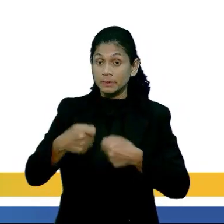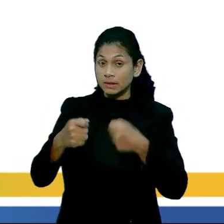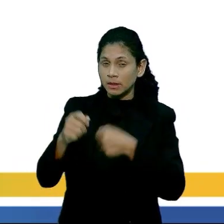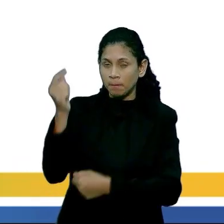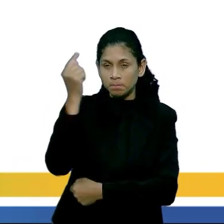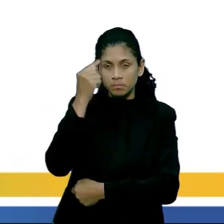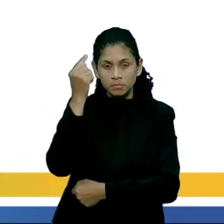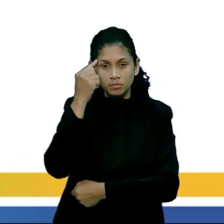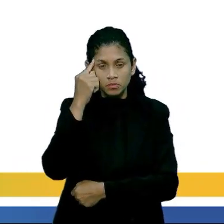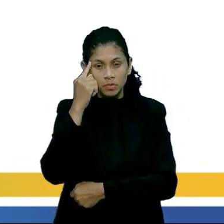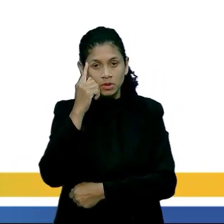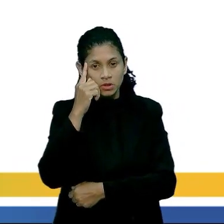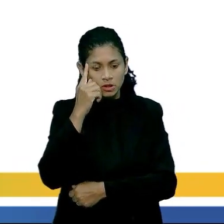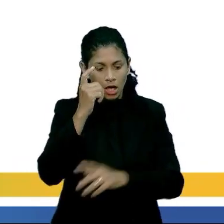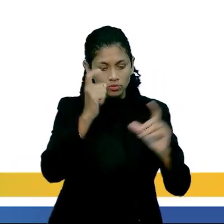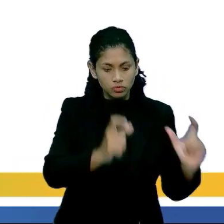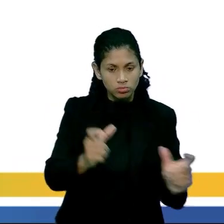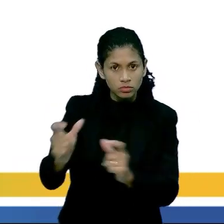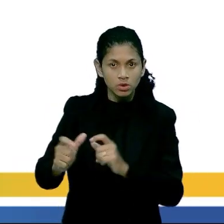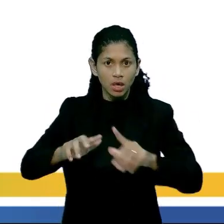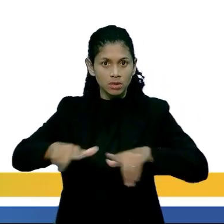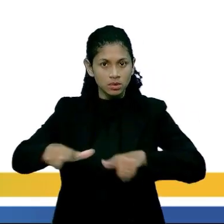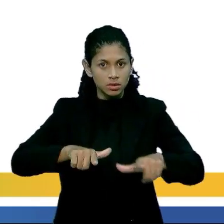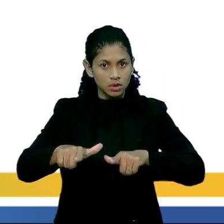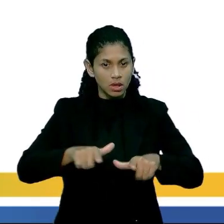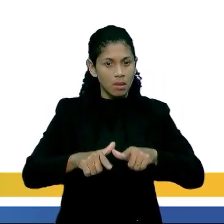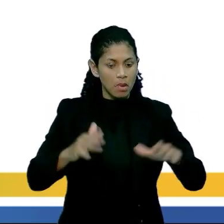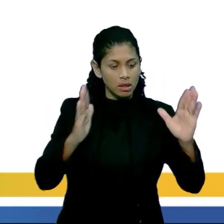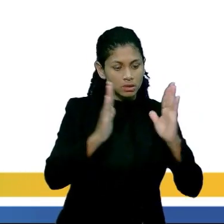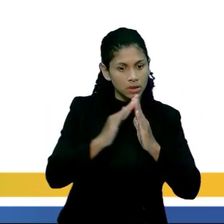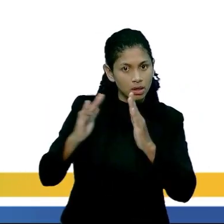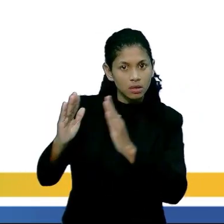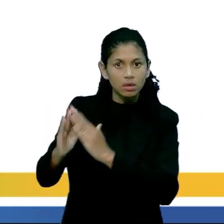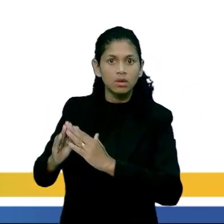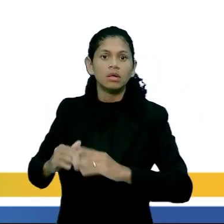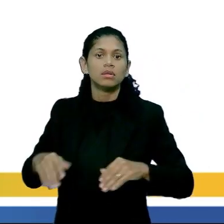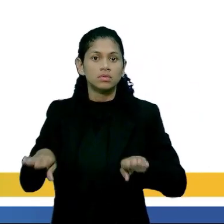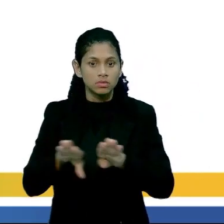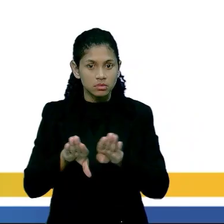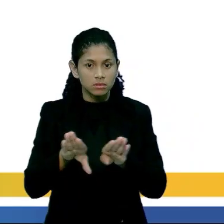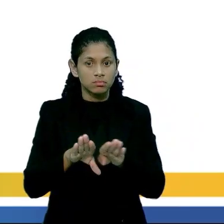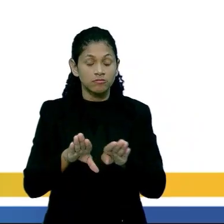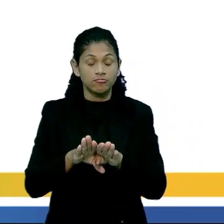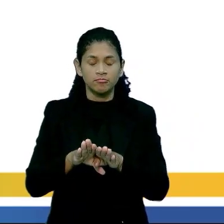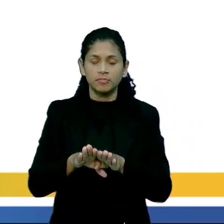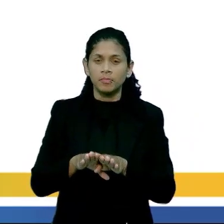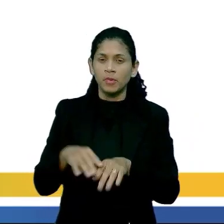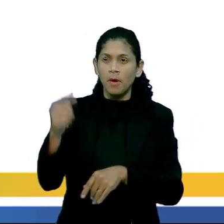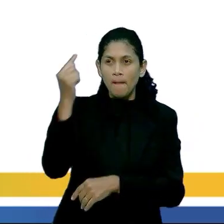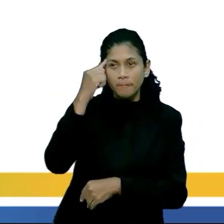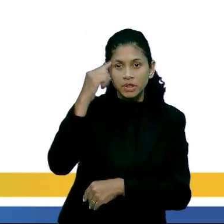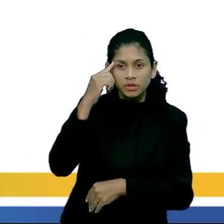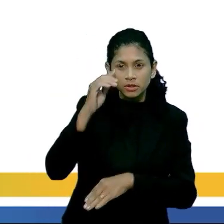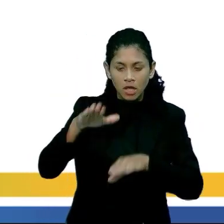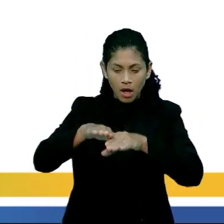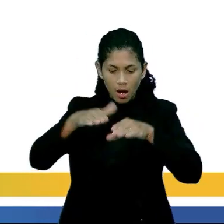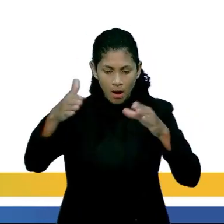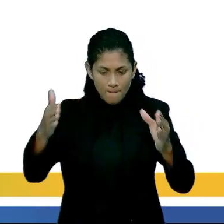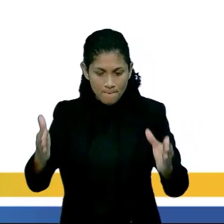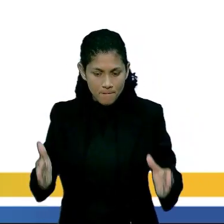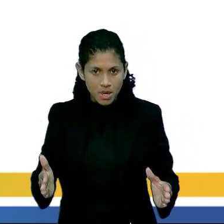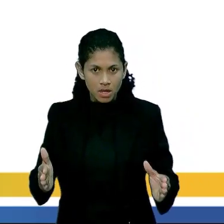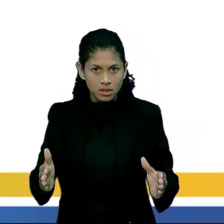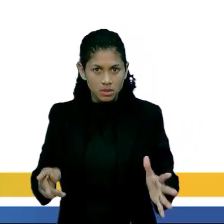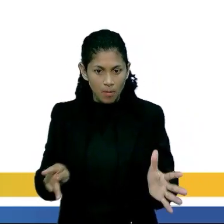trabalho, preferindo móveis ergonomicamente corretos e atentando para alturas de mesas e balcões para a